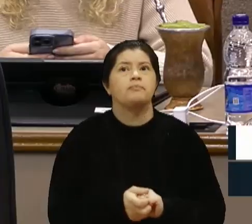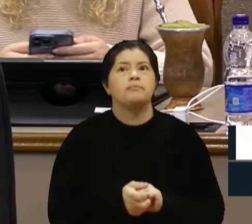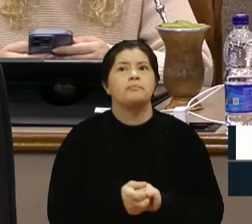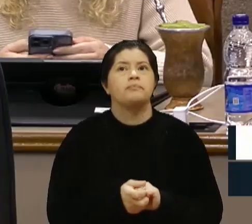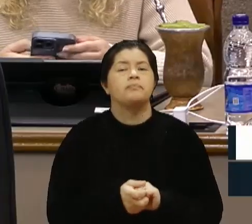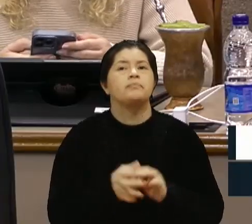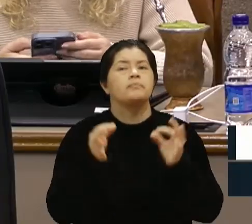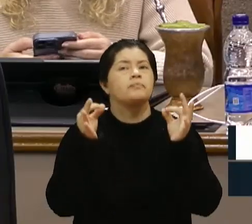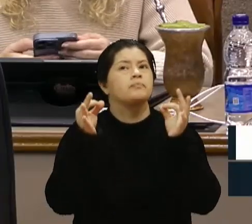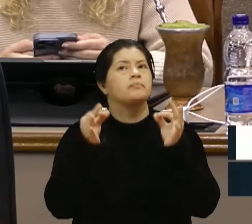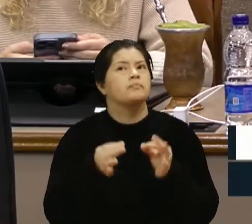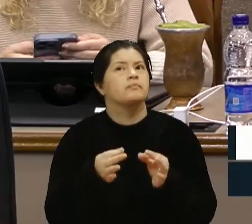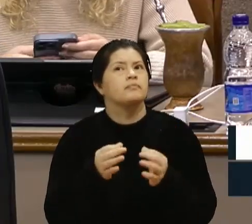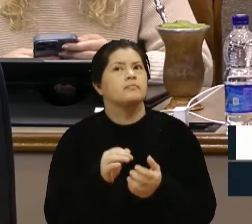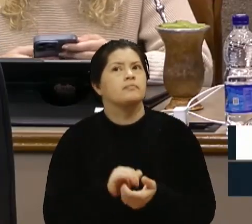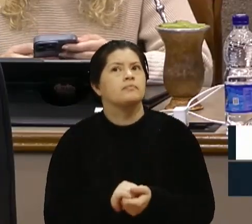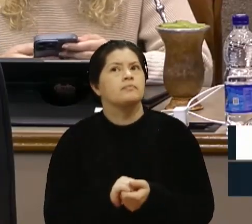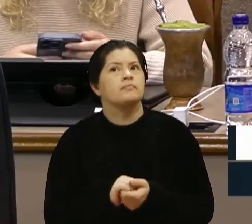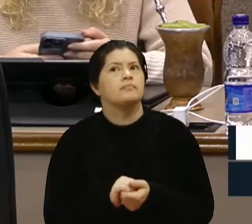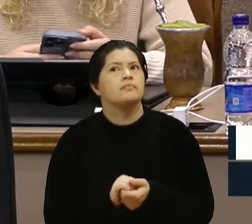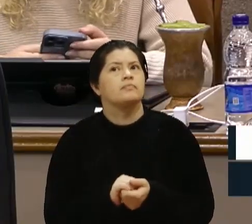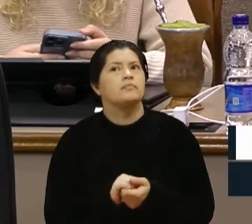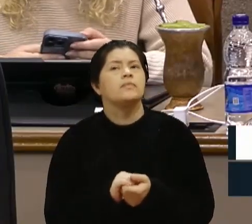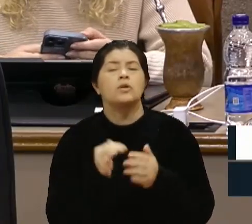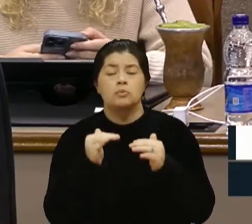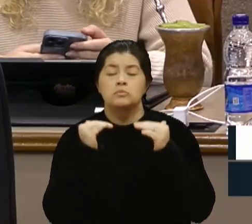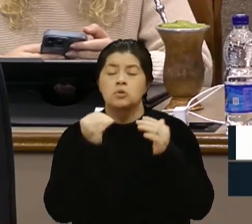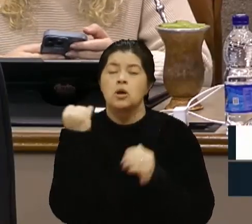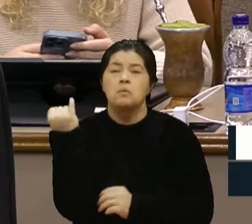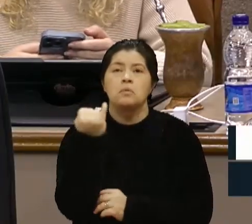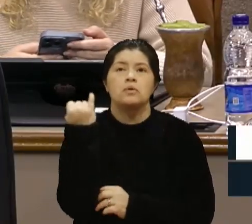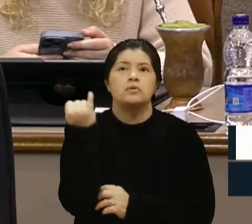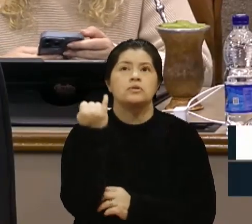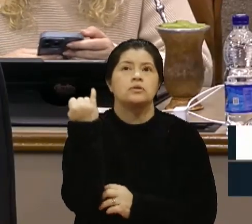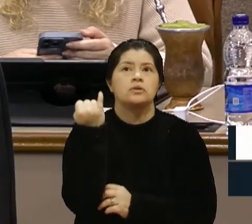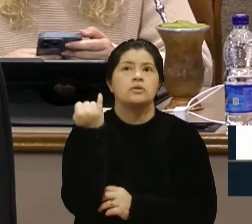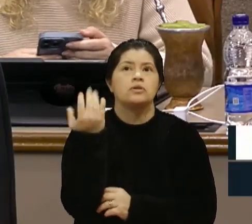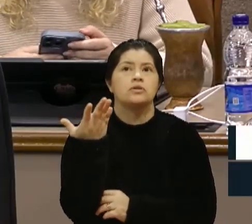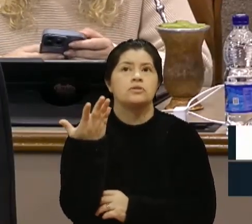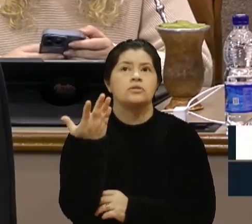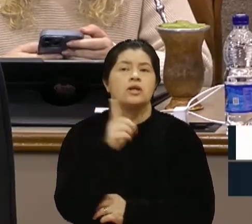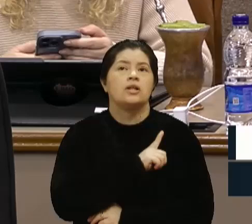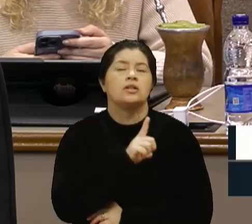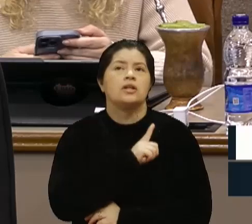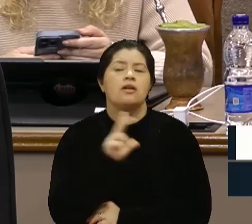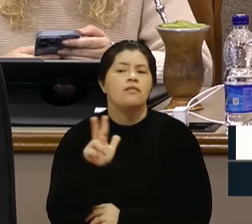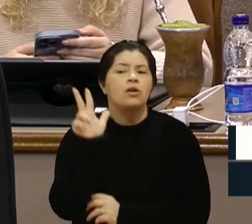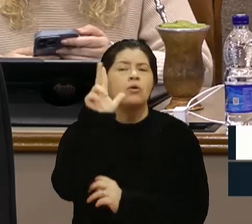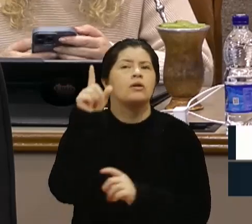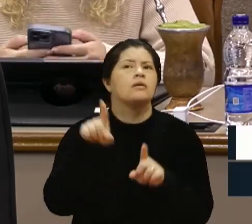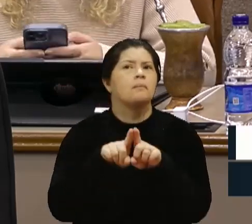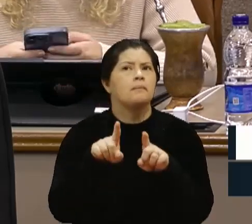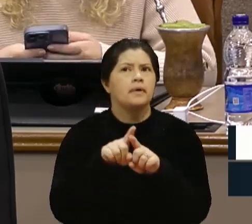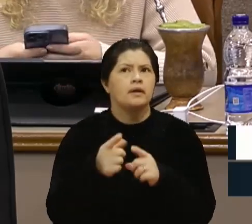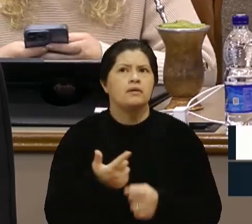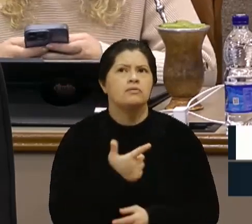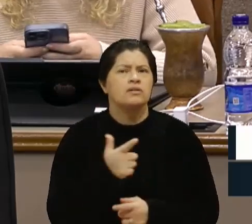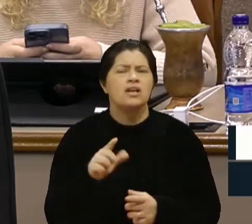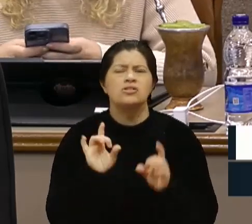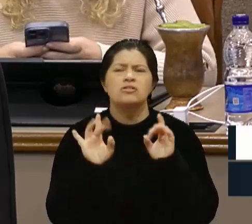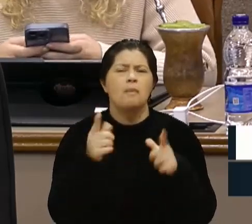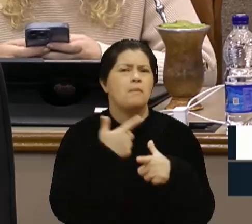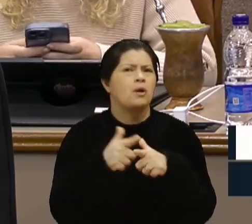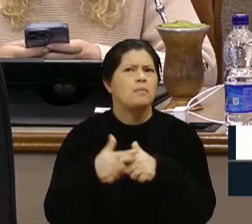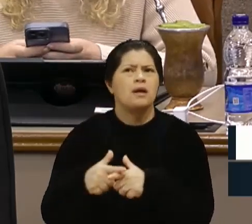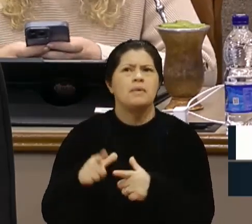é de extrema relevância que nós demos o devido valor também, né? Não são só problemas, nós